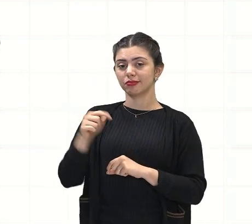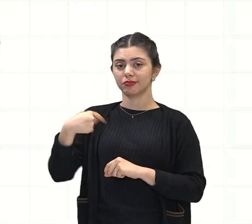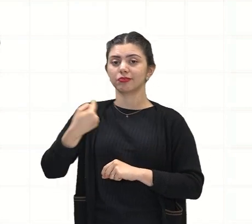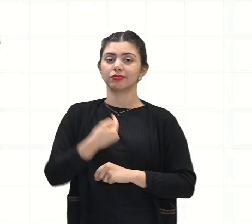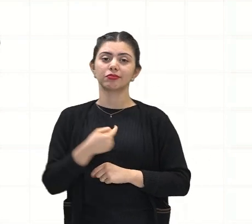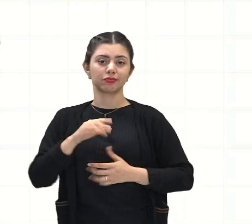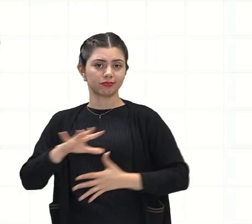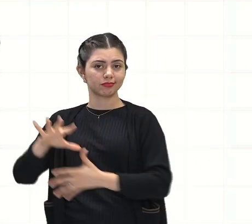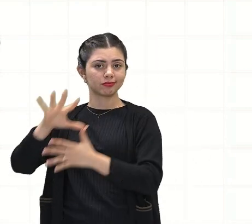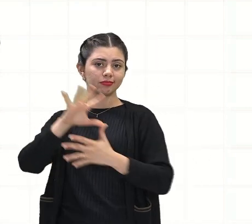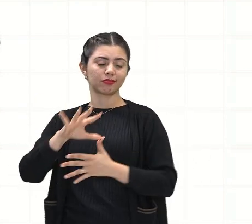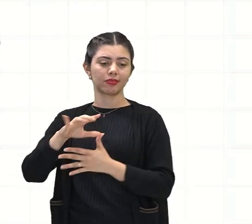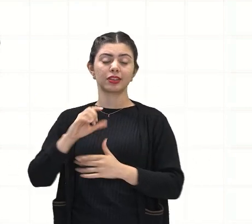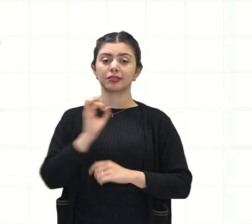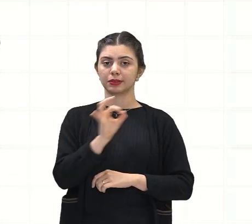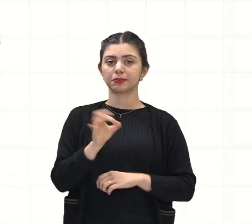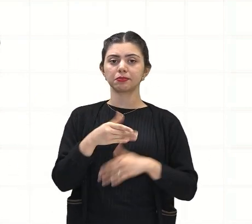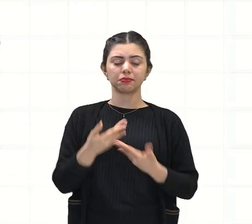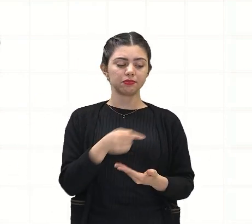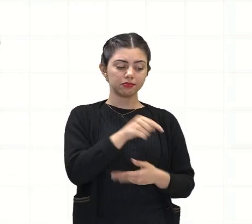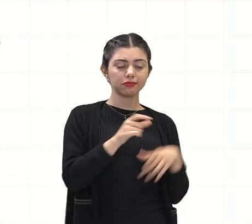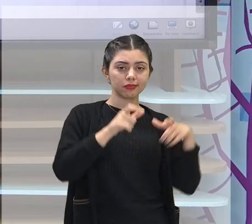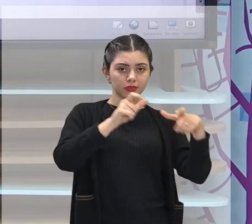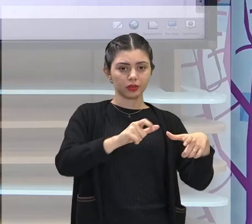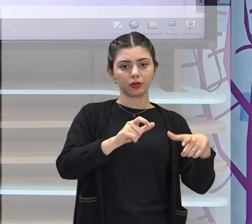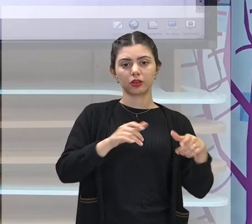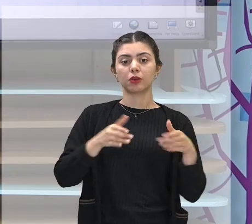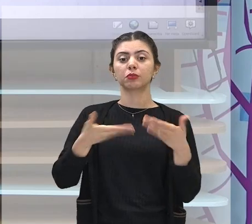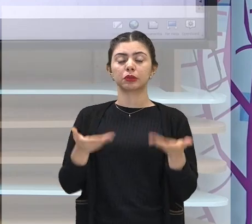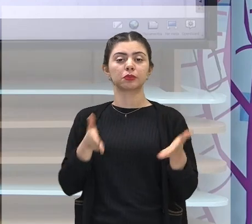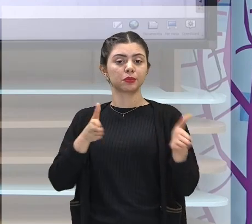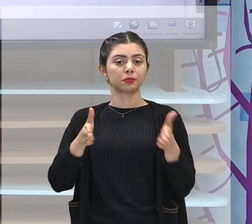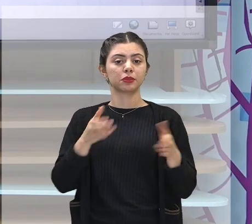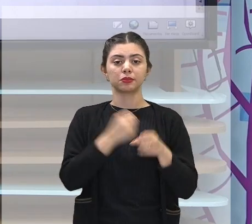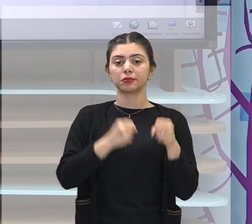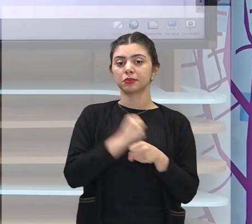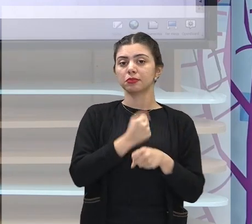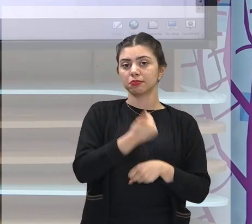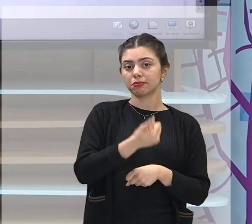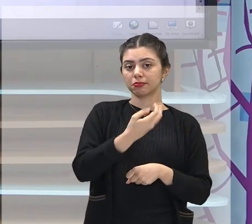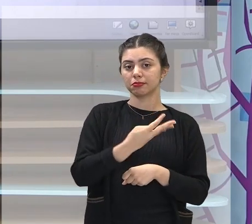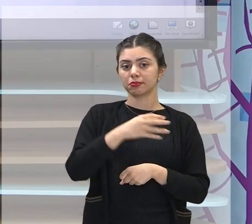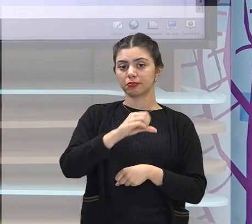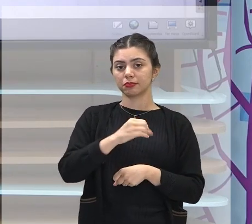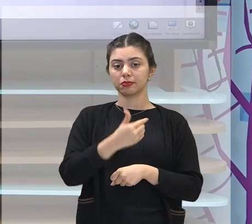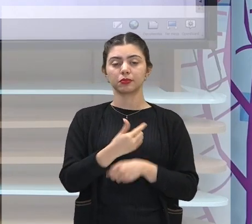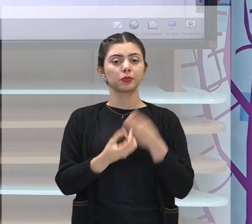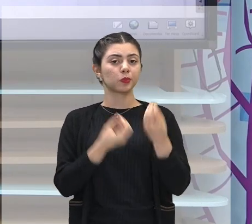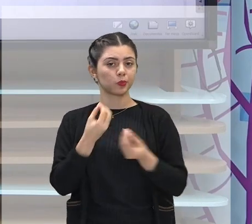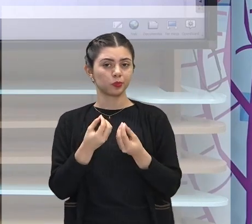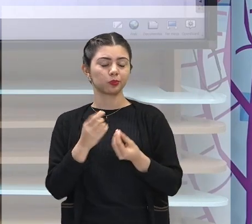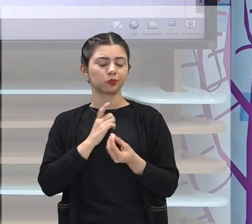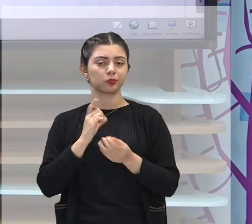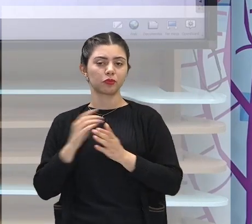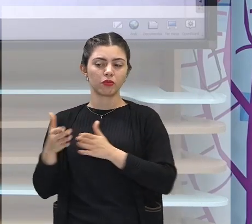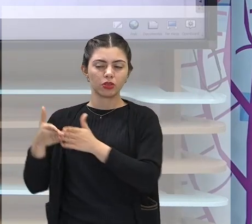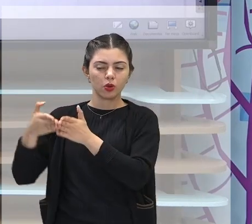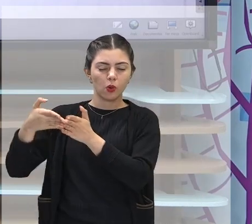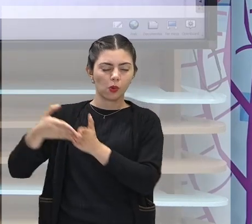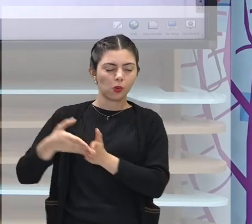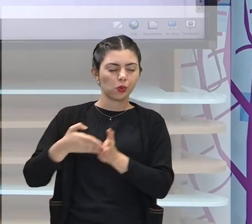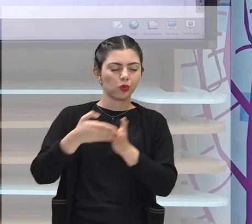americano. Essa ilha, no período de 1492, ela será